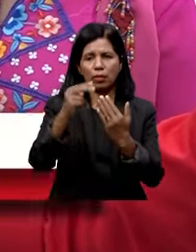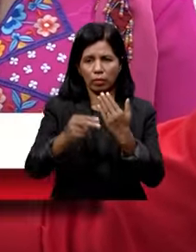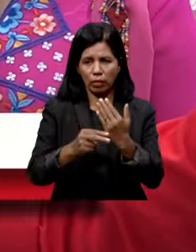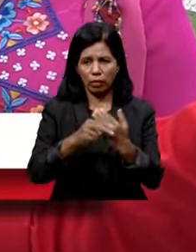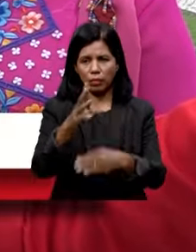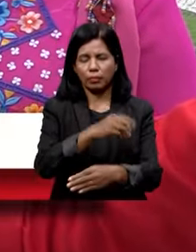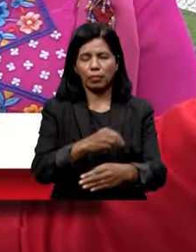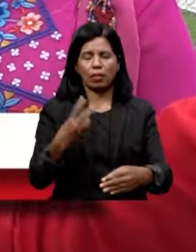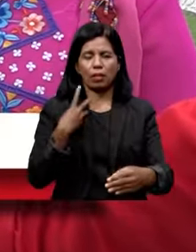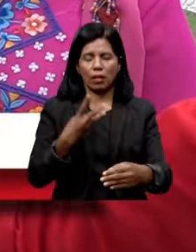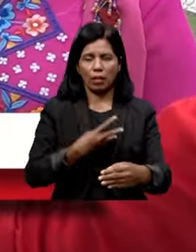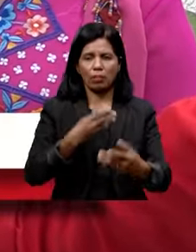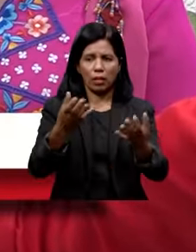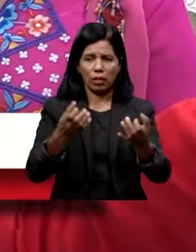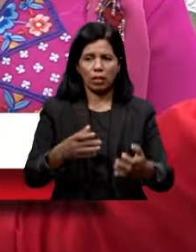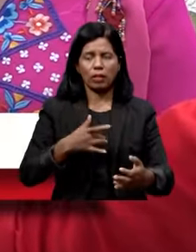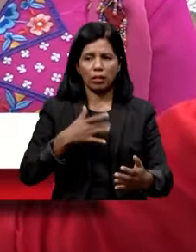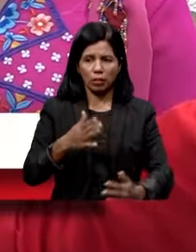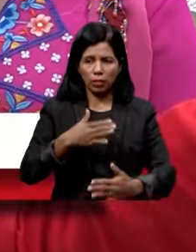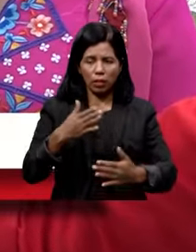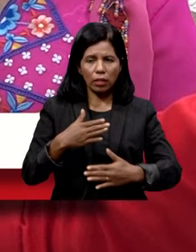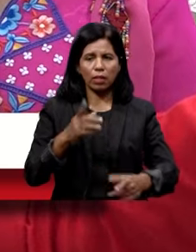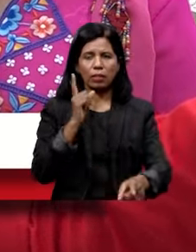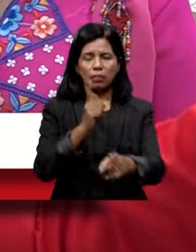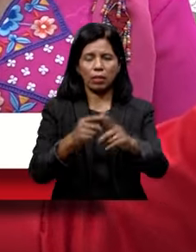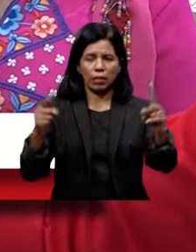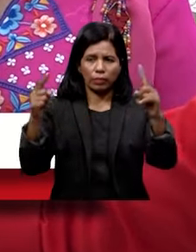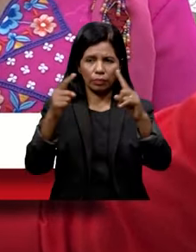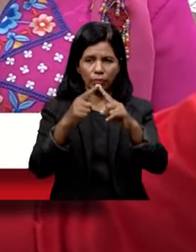bersuka cita, bangga dan bahagia atas